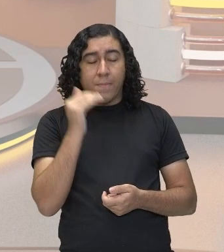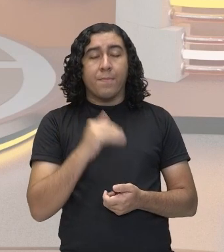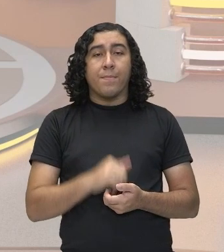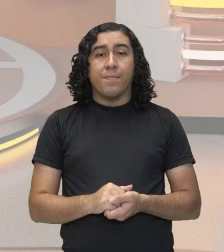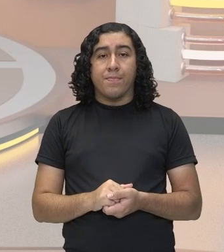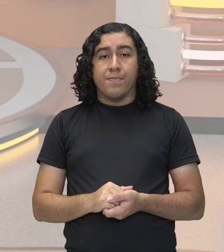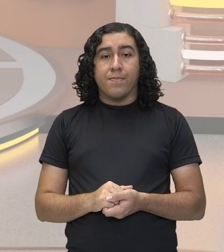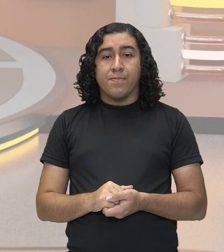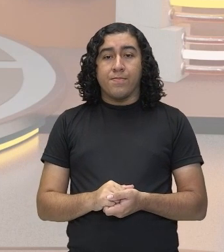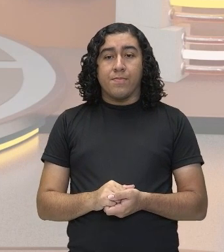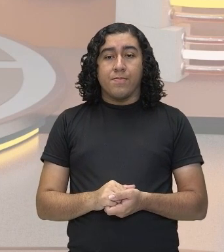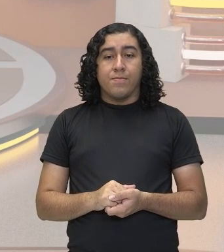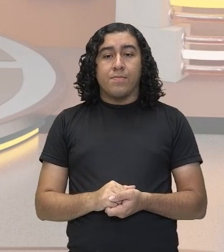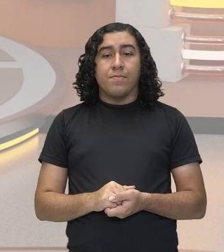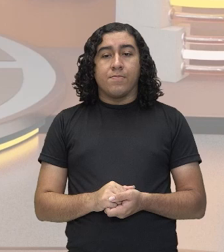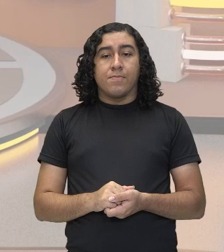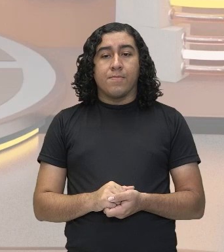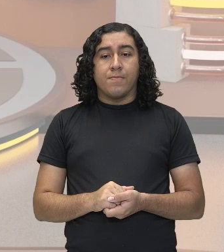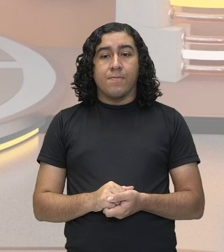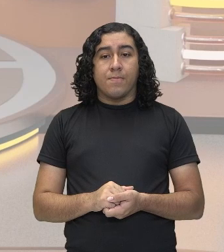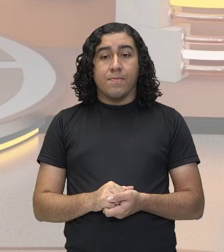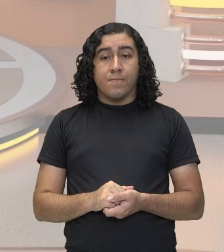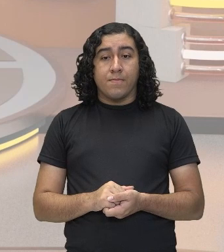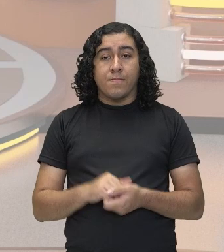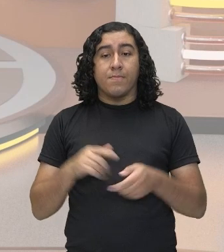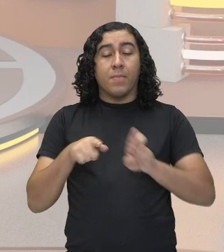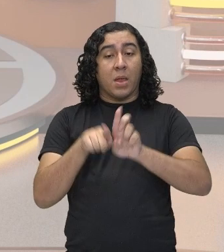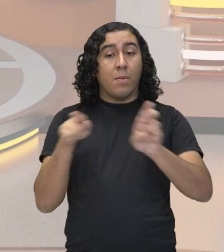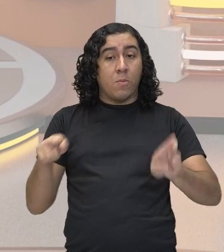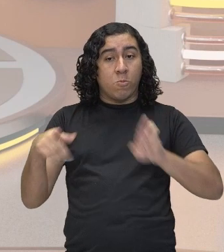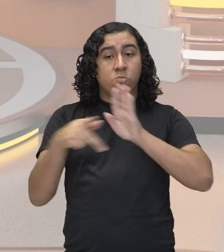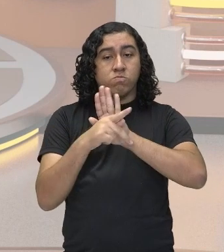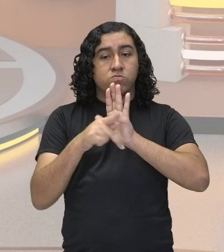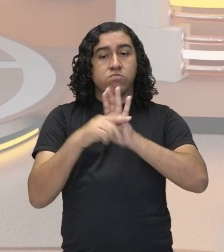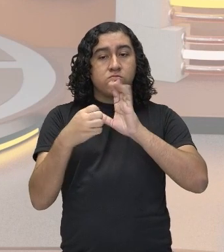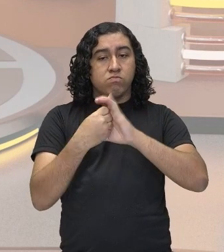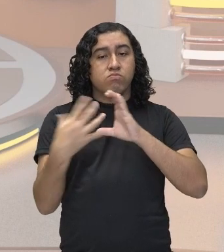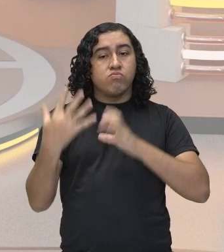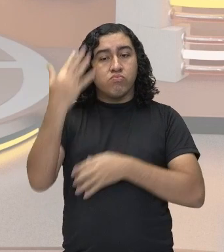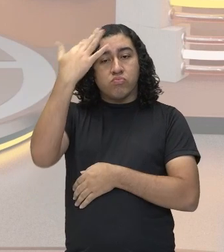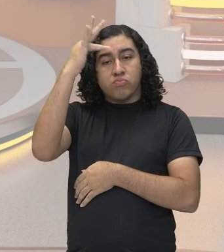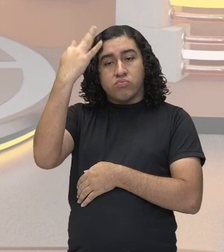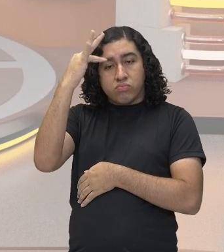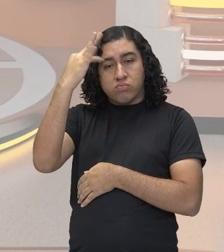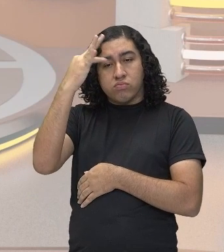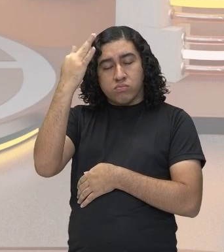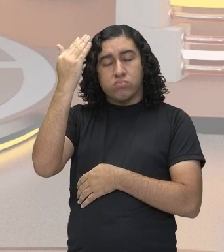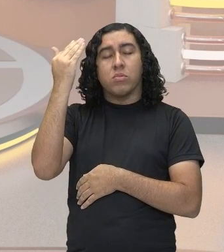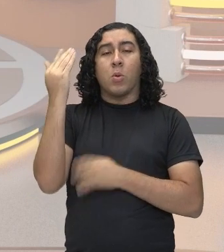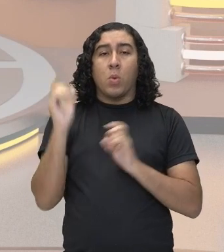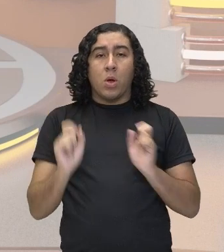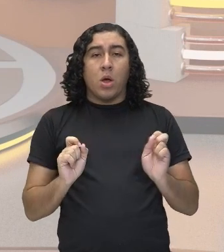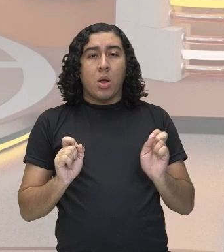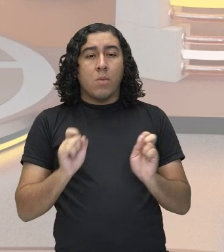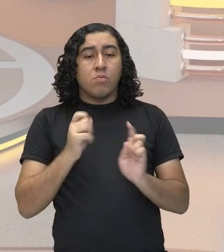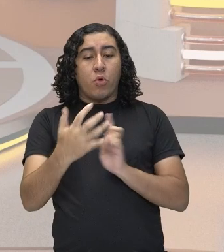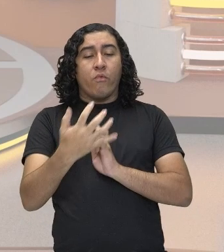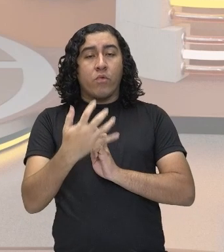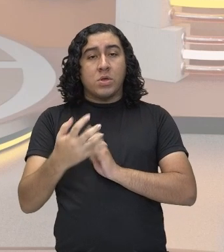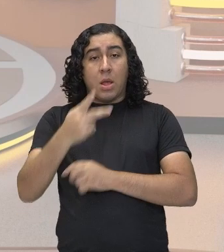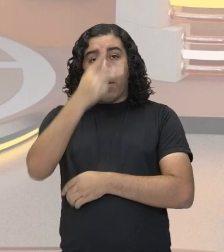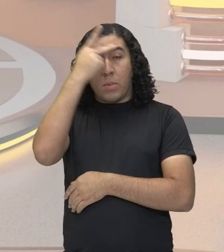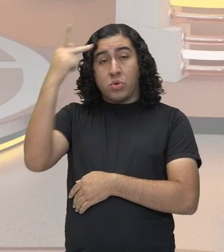Porém, essa dificuldade de compreensão ela é própria da filosofia para nos levar a pensar. Tá? O